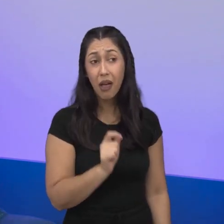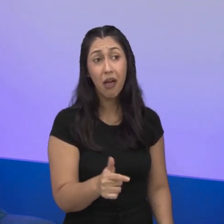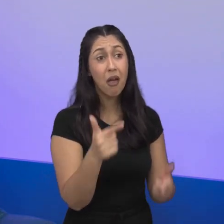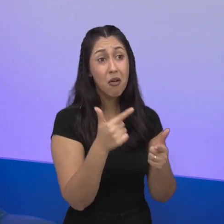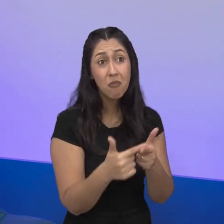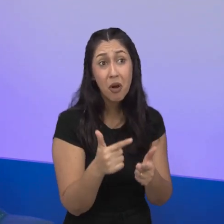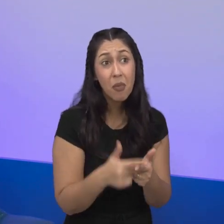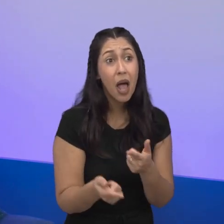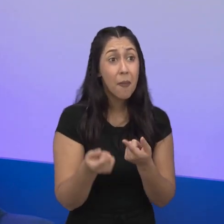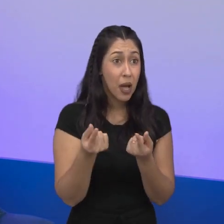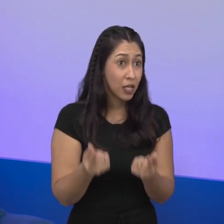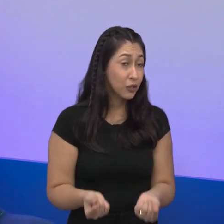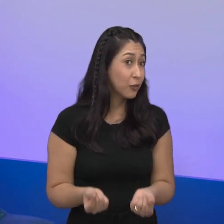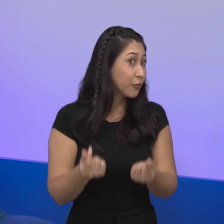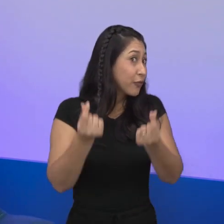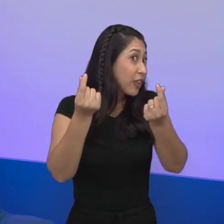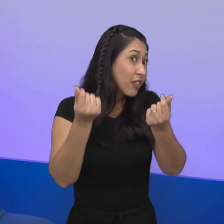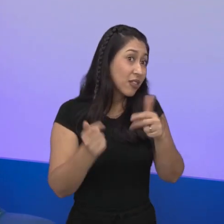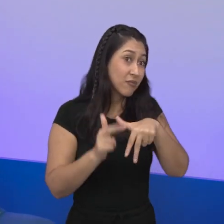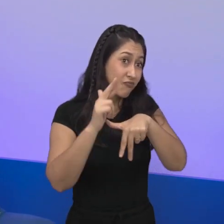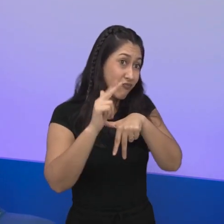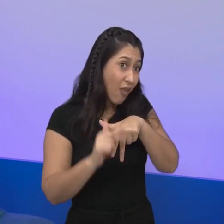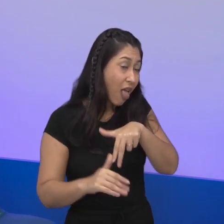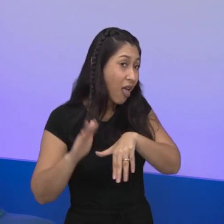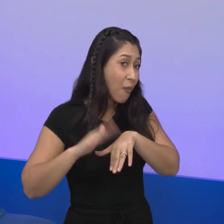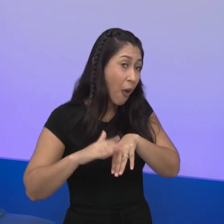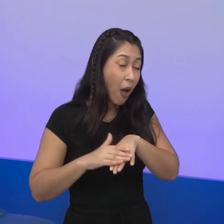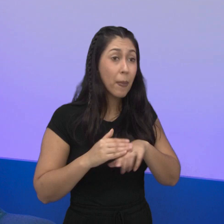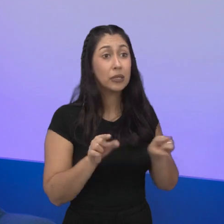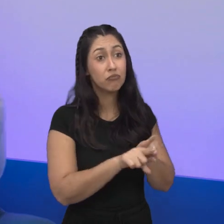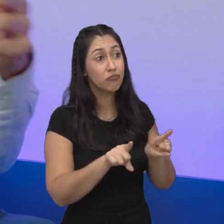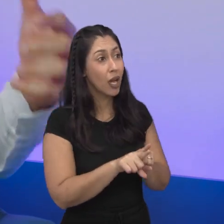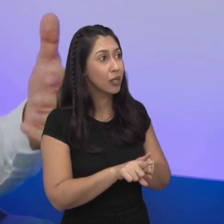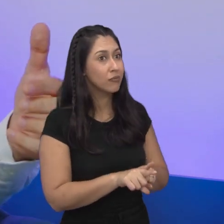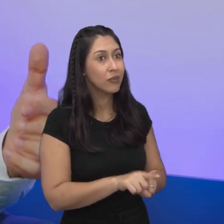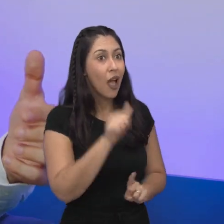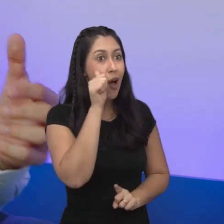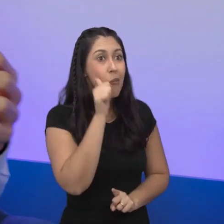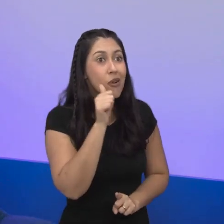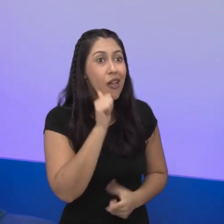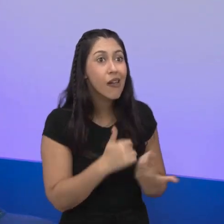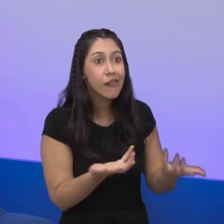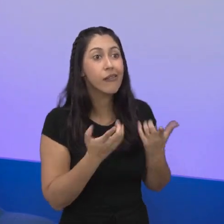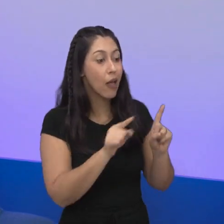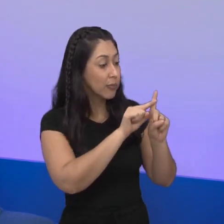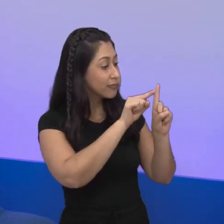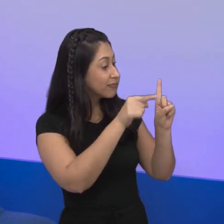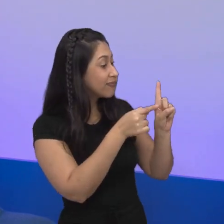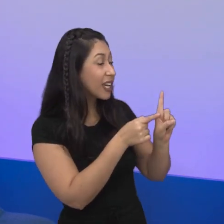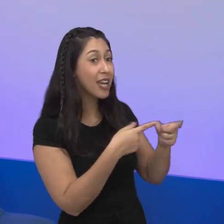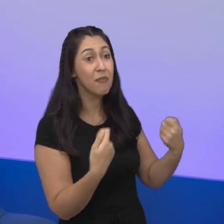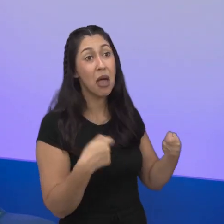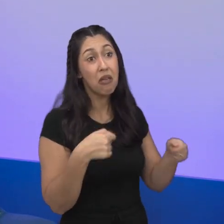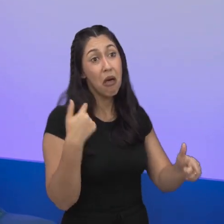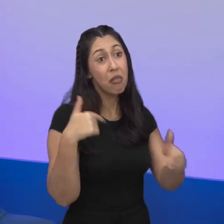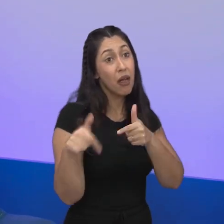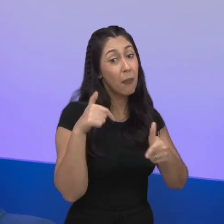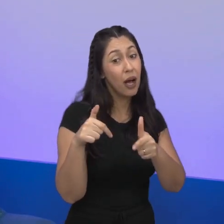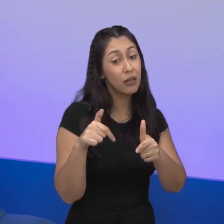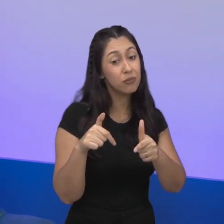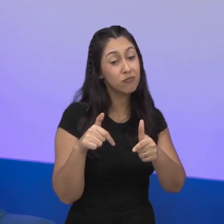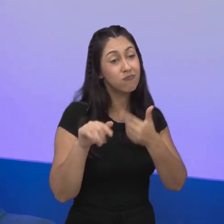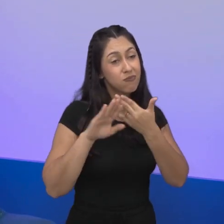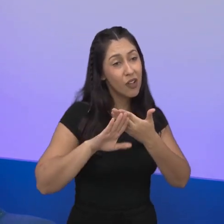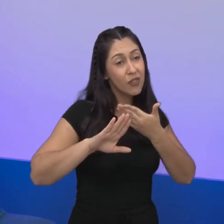questões de dificuldade financeira ligadas a gênero, a decisão de ter filhos, que acaba afastando um pouco a mulher do ambiente